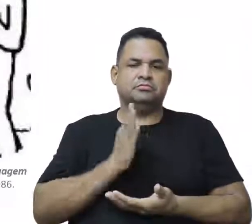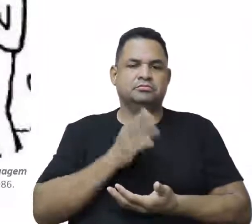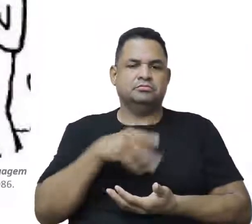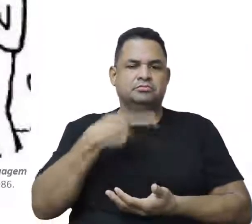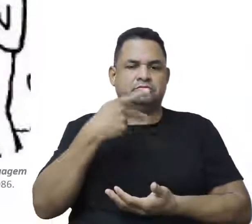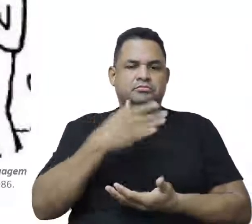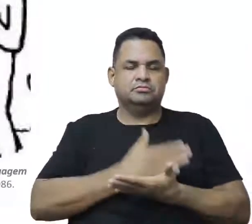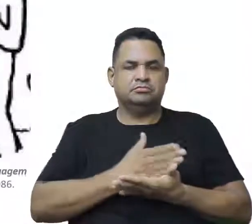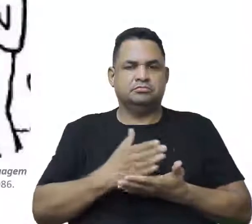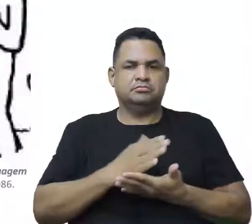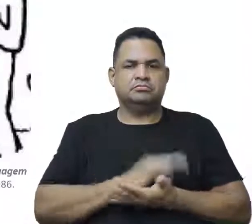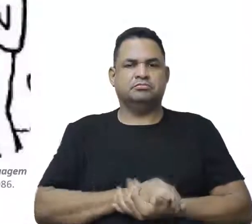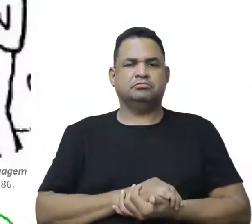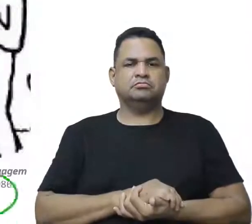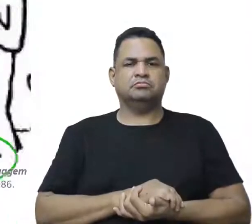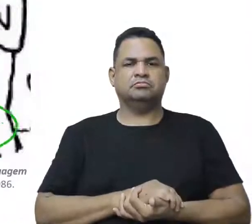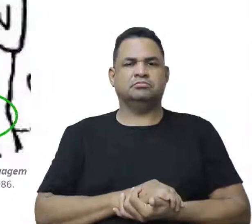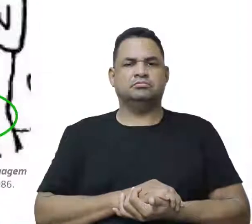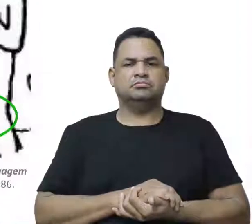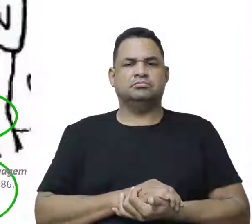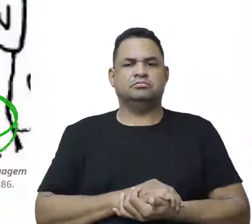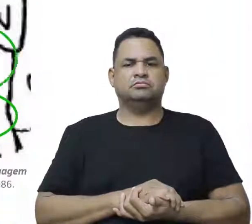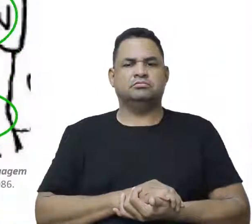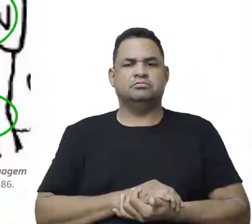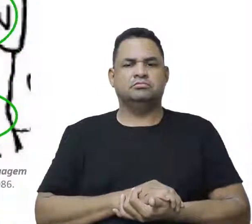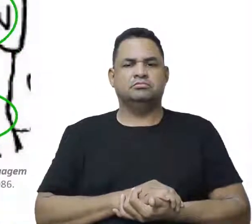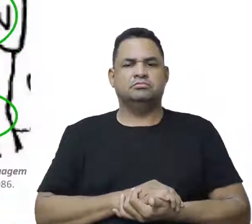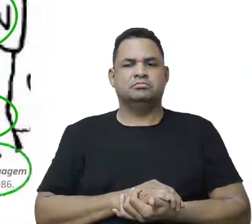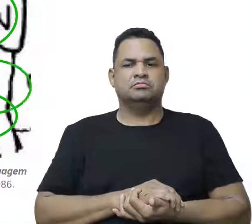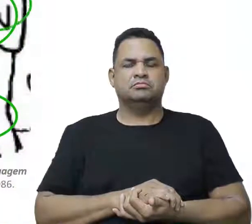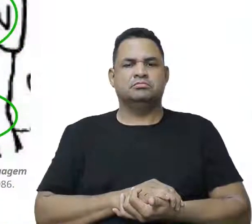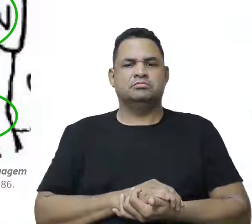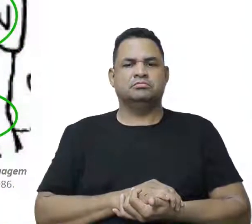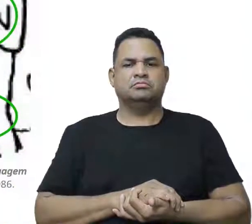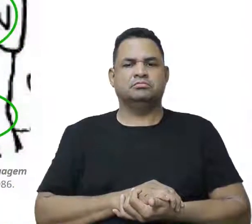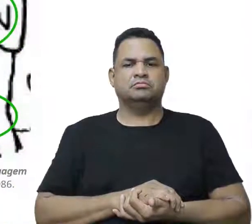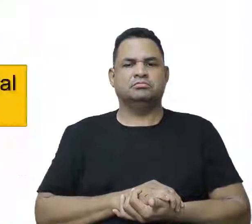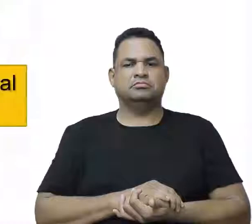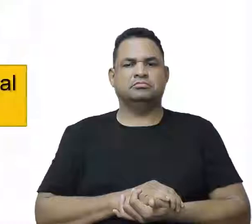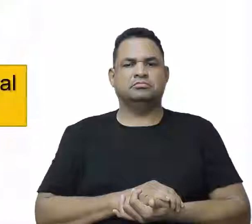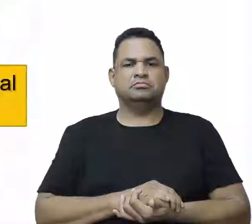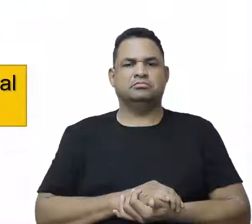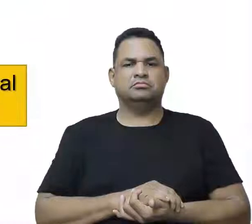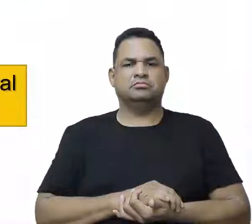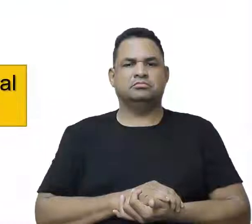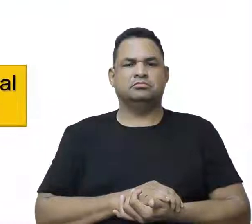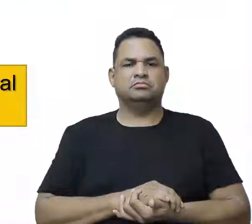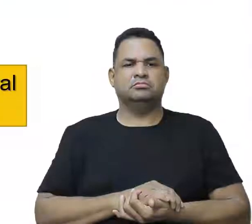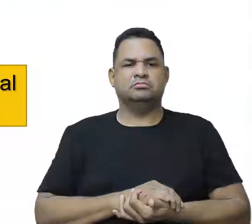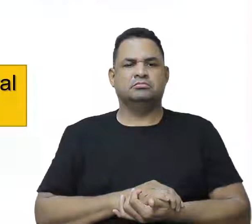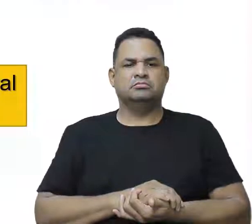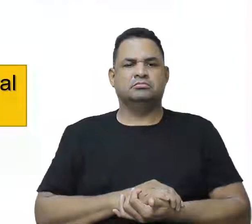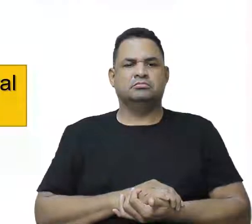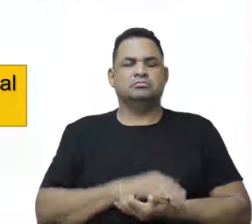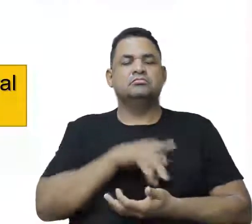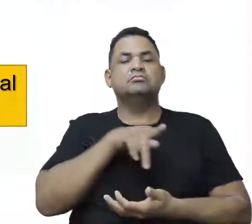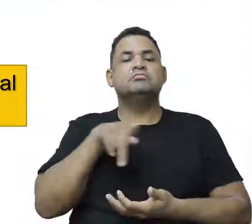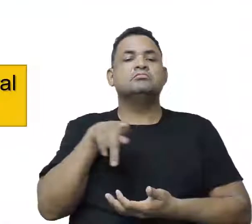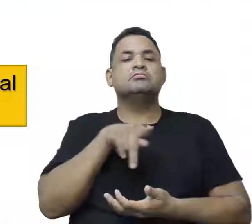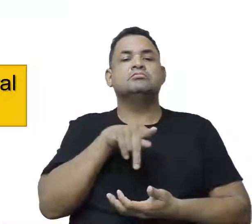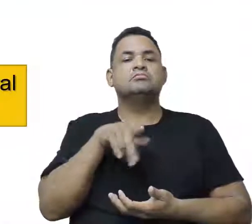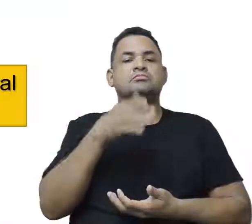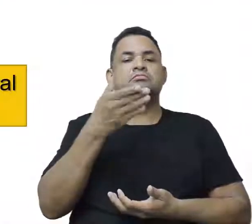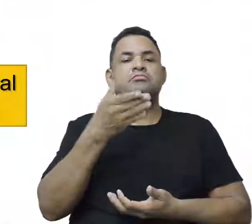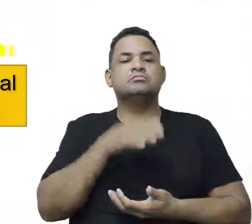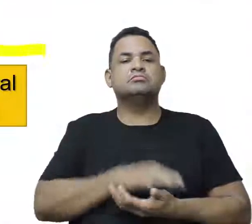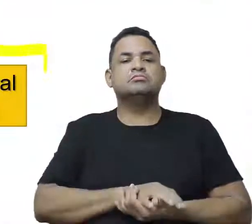início. Vamos ver a próxima agora? Bora ver a próxima. Para a próxima, vamos lá. Professora Iris, a